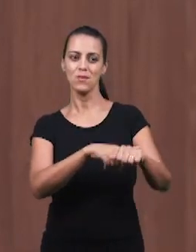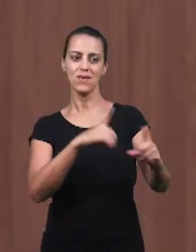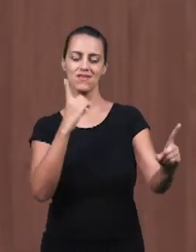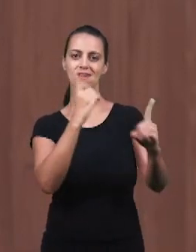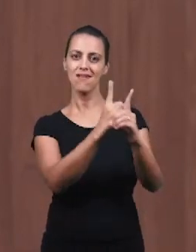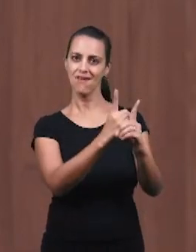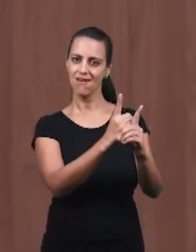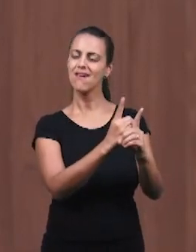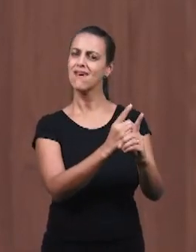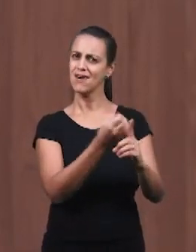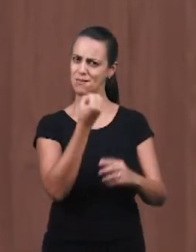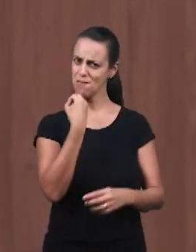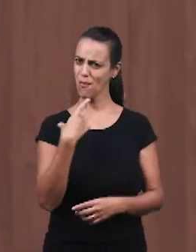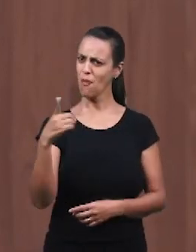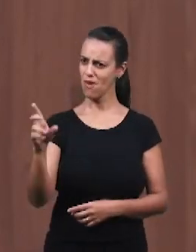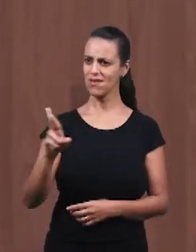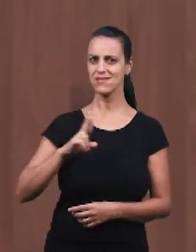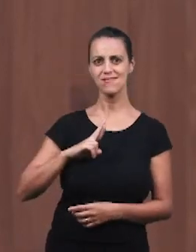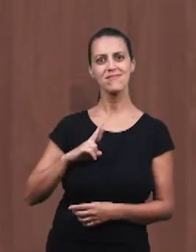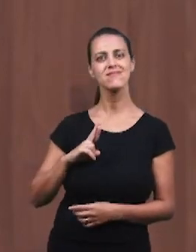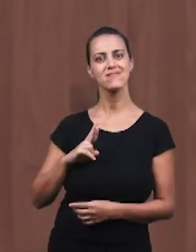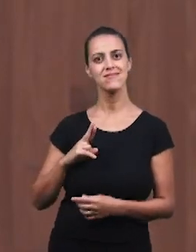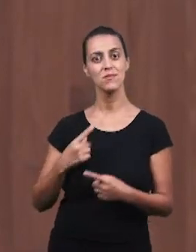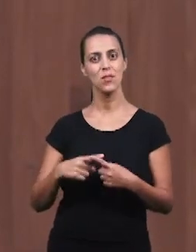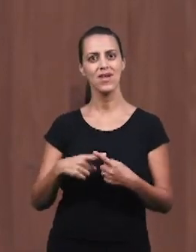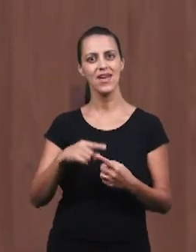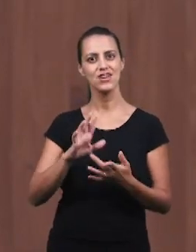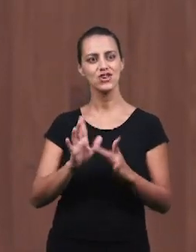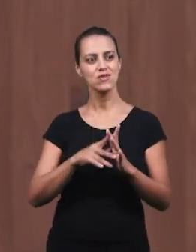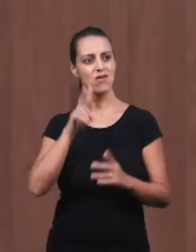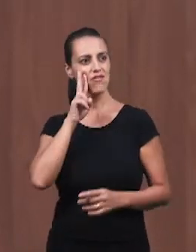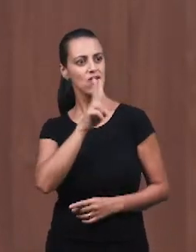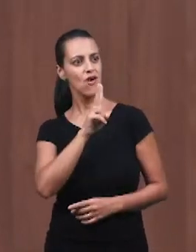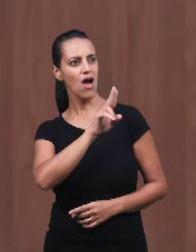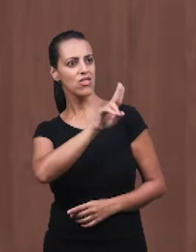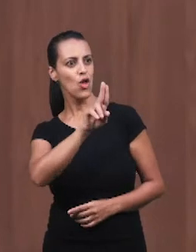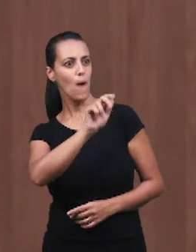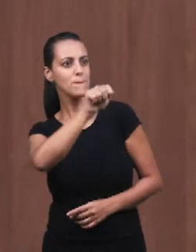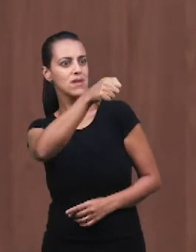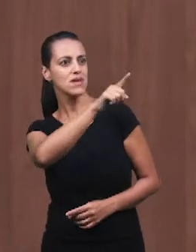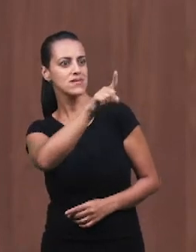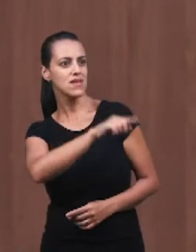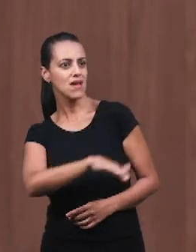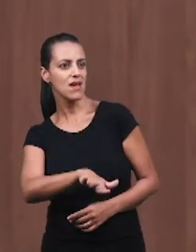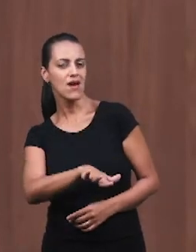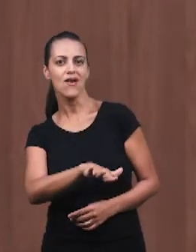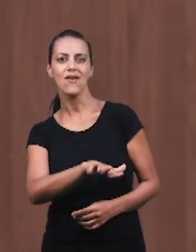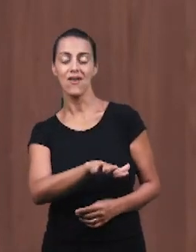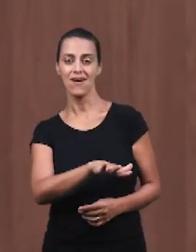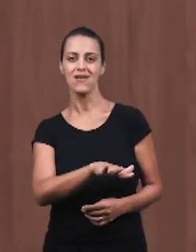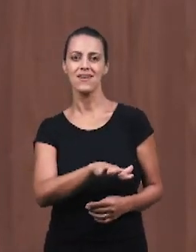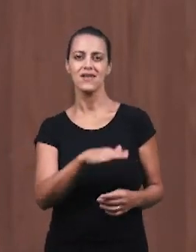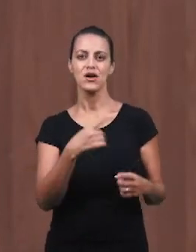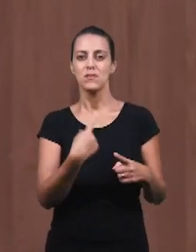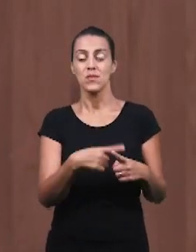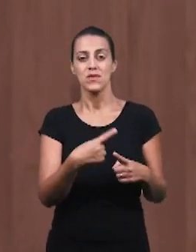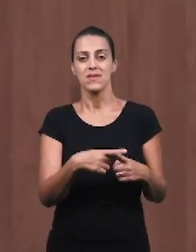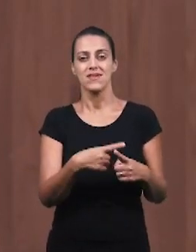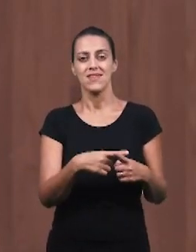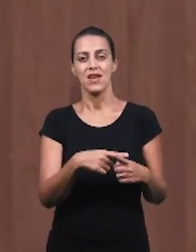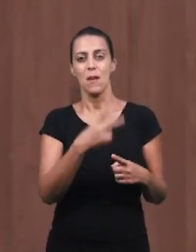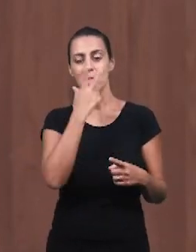a colocação dele. Ele viu uma forma que Jesus ali deu o nome a Zaqueu. Muito bem colocado, porque, na verdade, Zaqueu estava